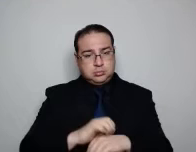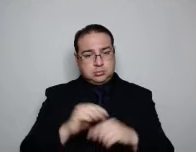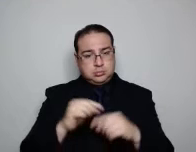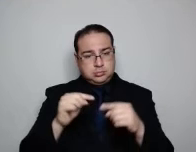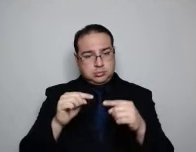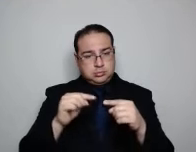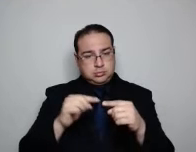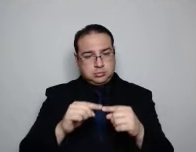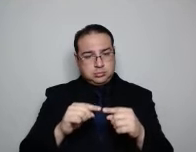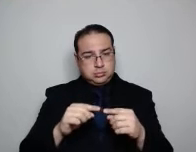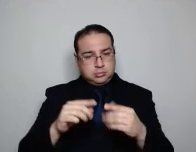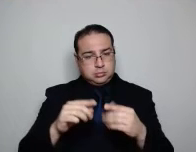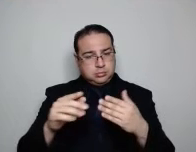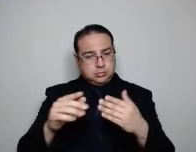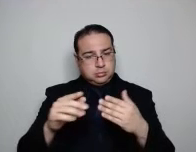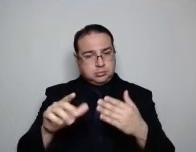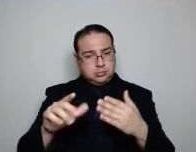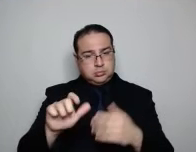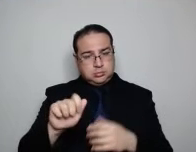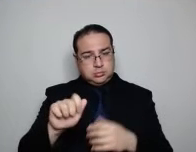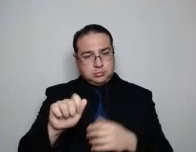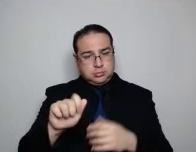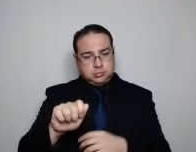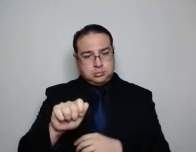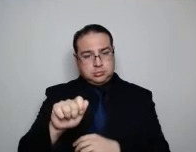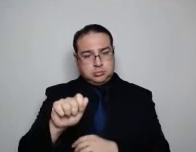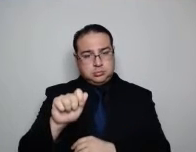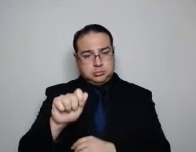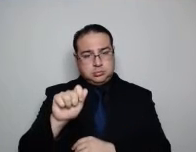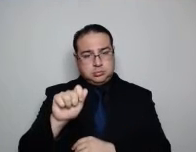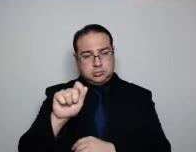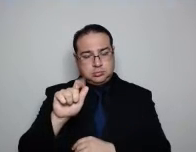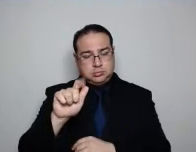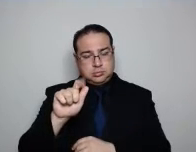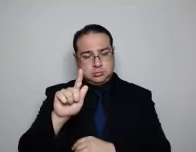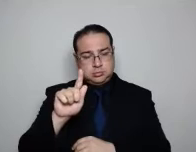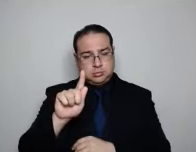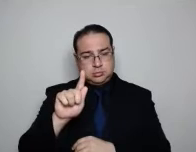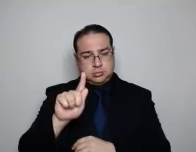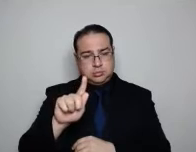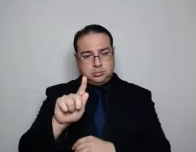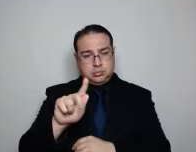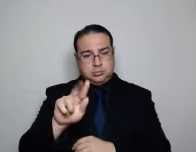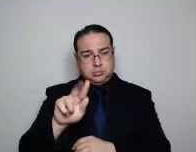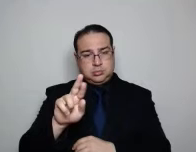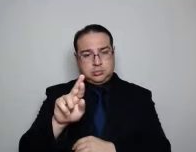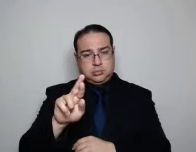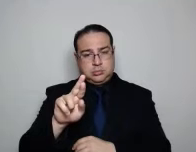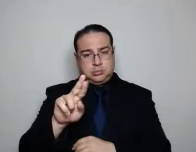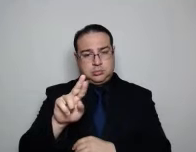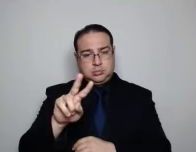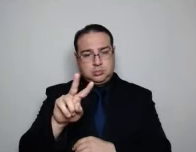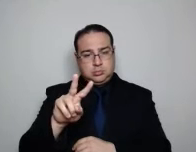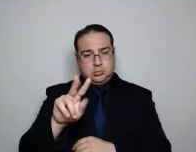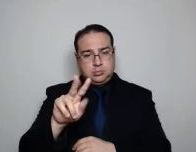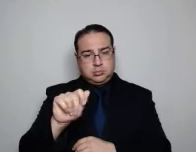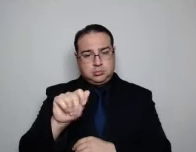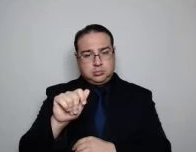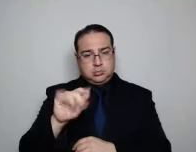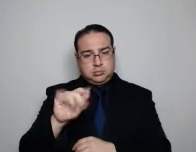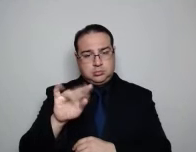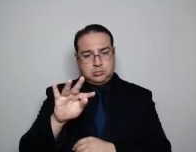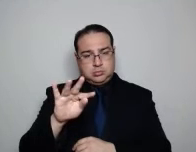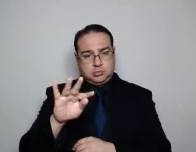não é, doutor Ricardo? Está negando provimento? Está negando provimento, doutor. Excelência. Então, nesse sentido, eu dispenso